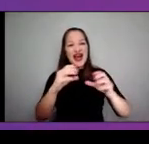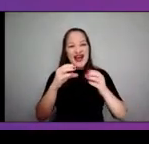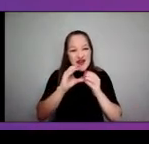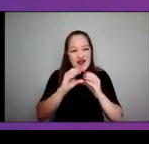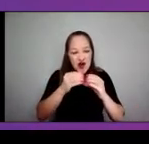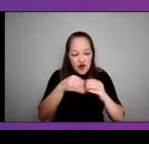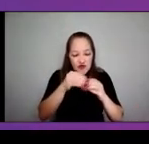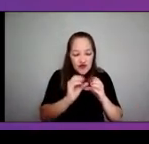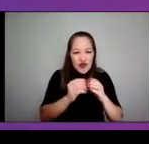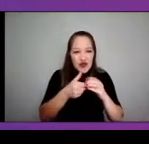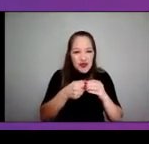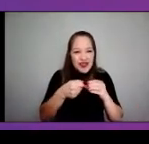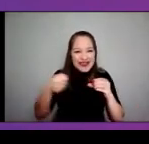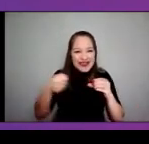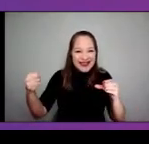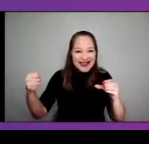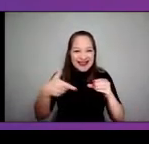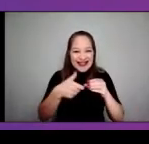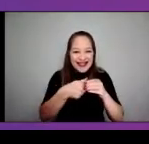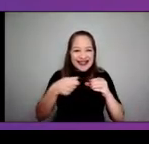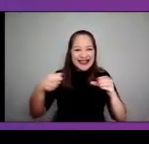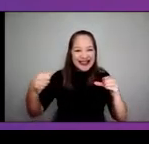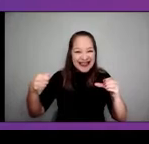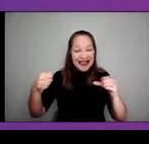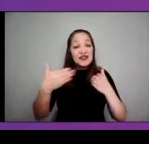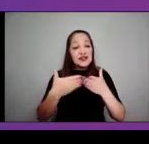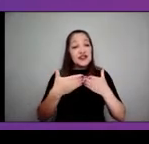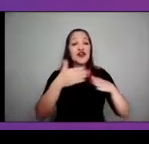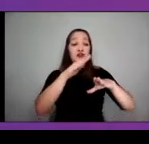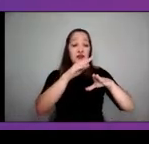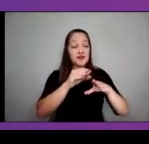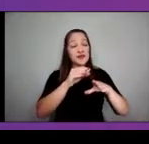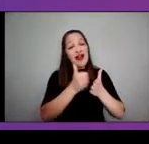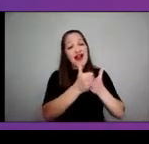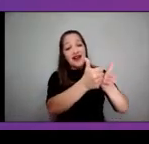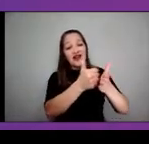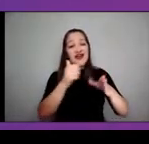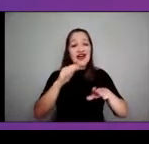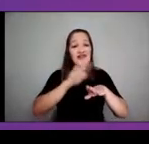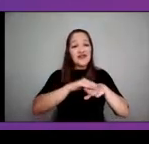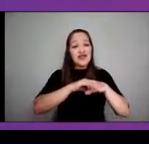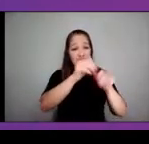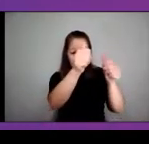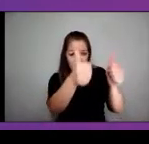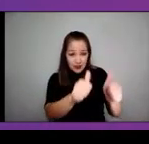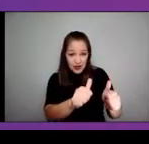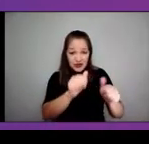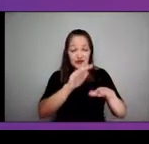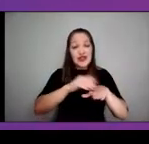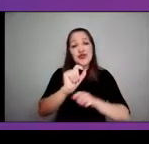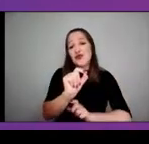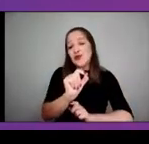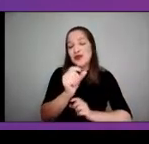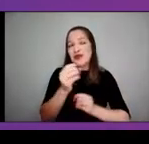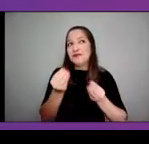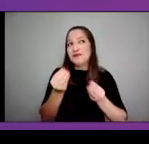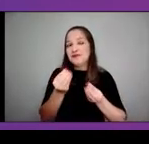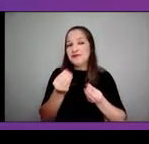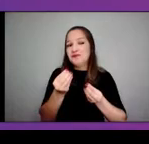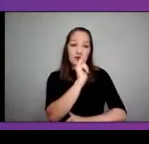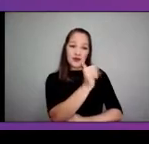analógico e que elas foram estados a fazer a escolha de imagem e e construir digamos tomar uma uma